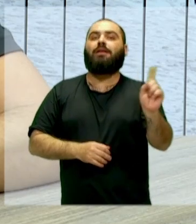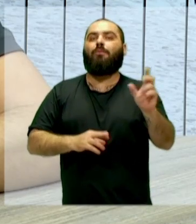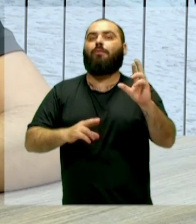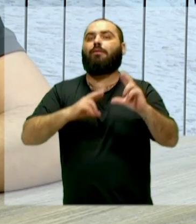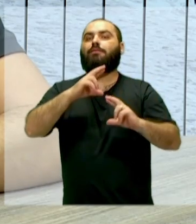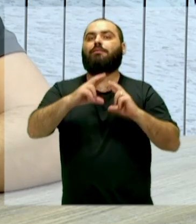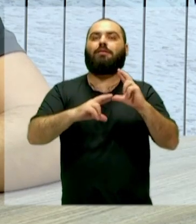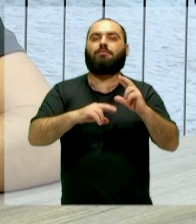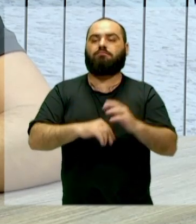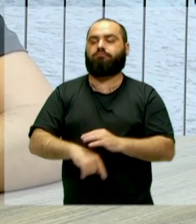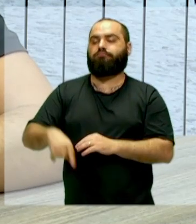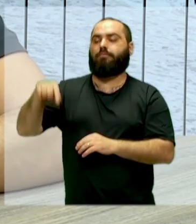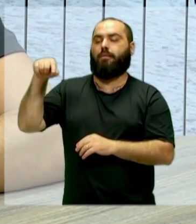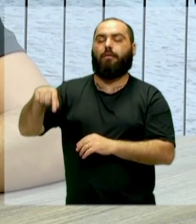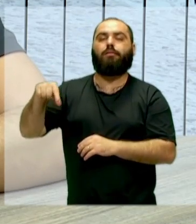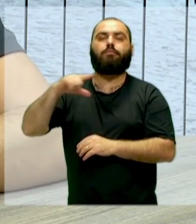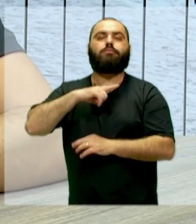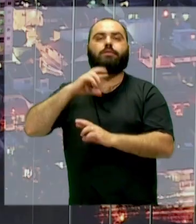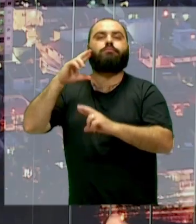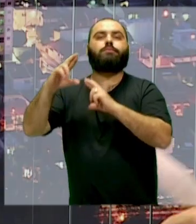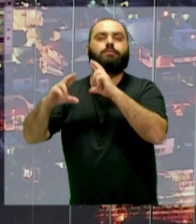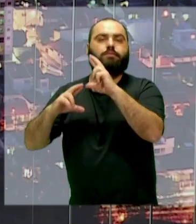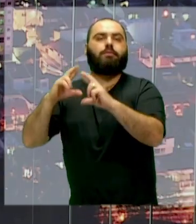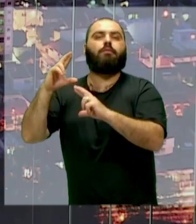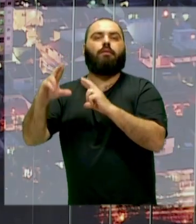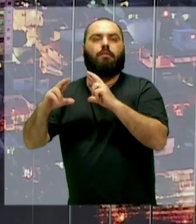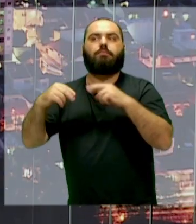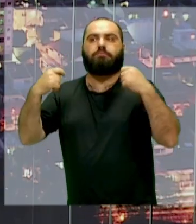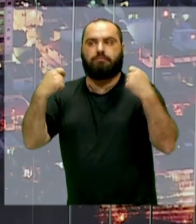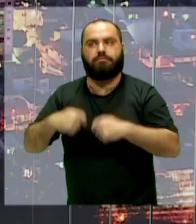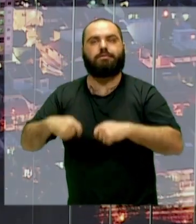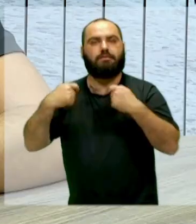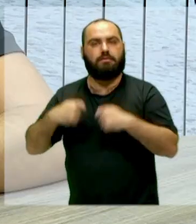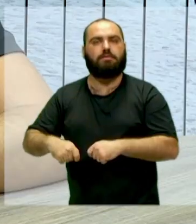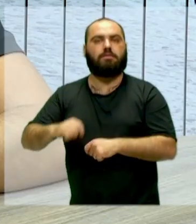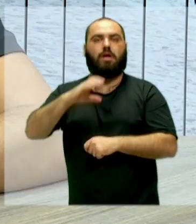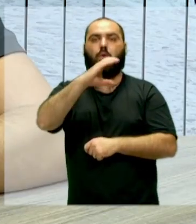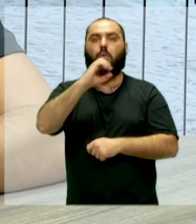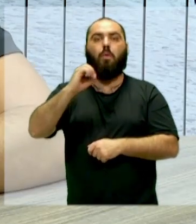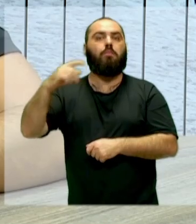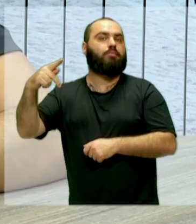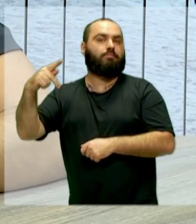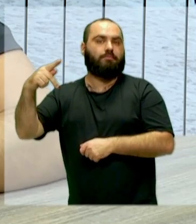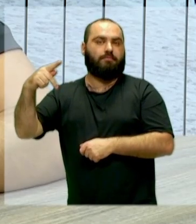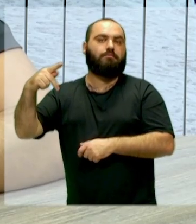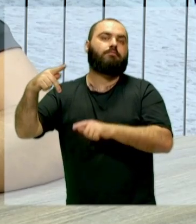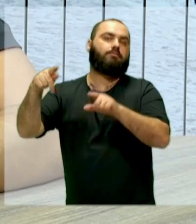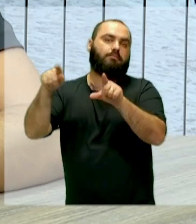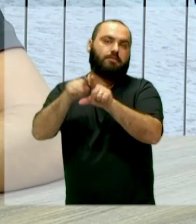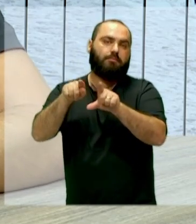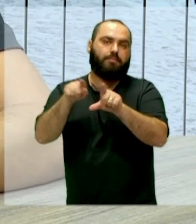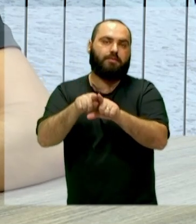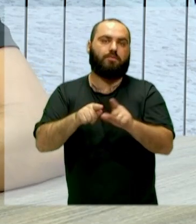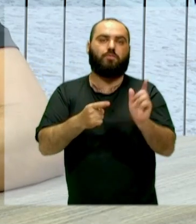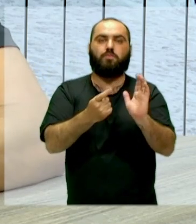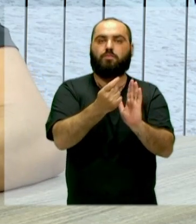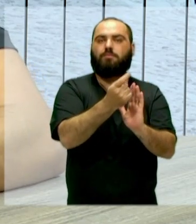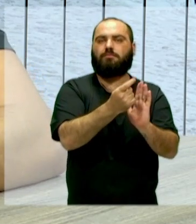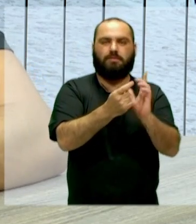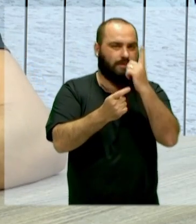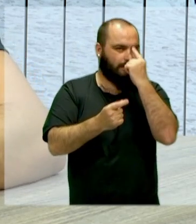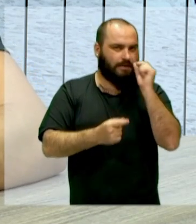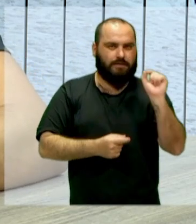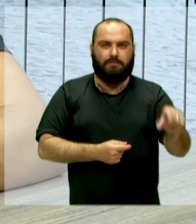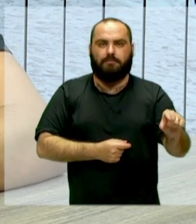lá a gente tá mandando recicláveis que precisariam ir paraa cooperativa de reciclagem e também os orgânicos que